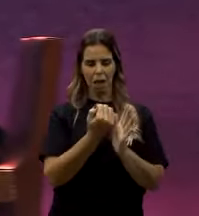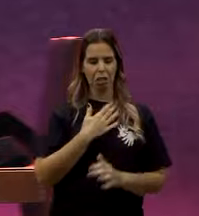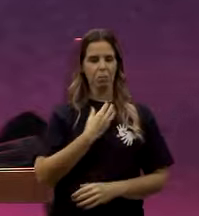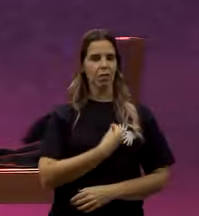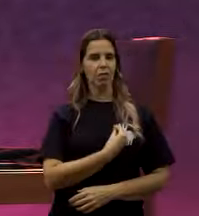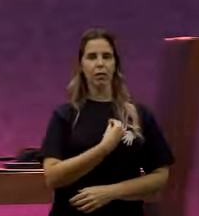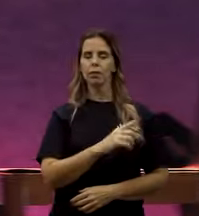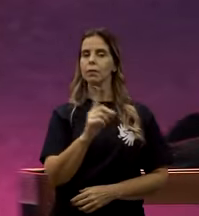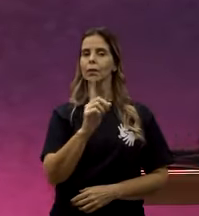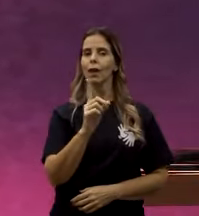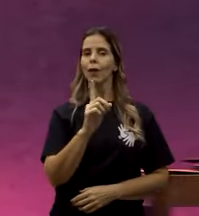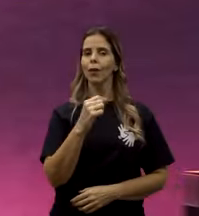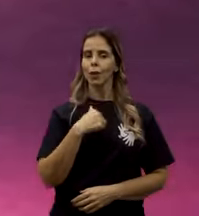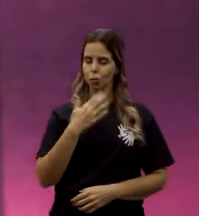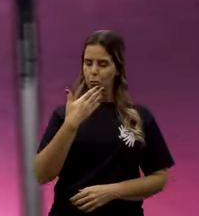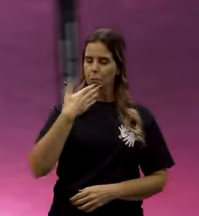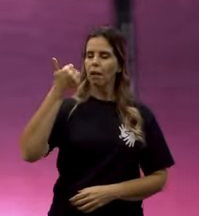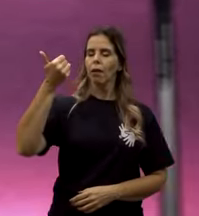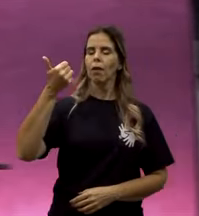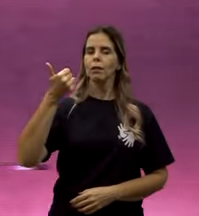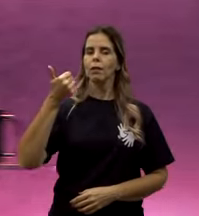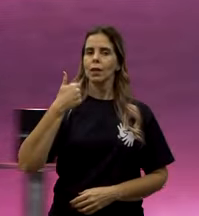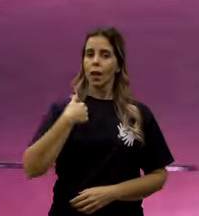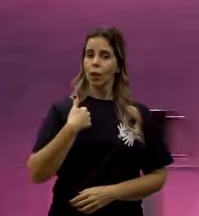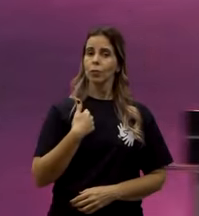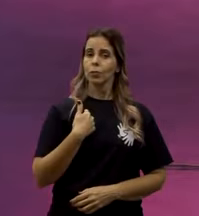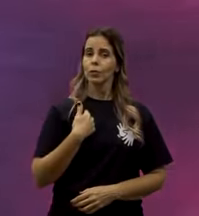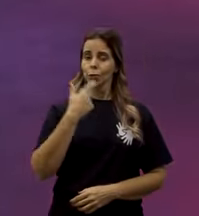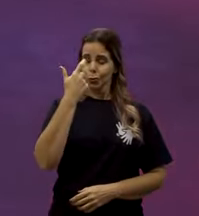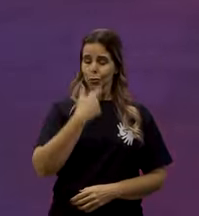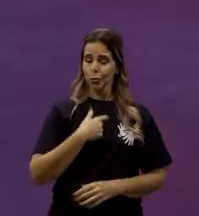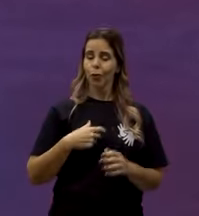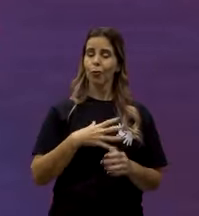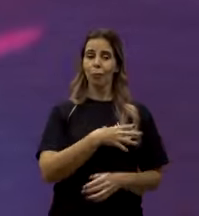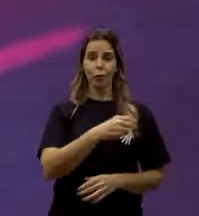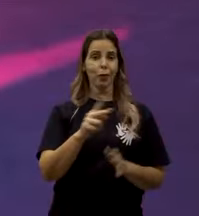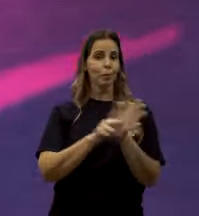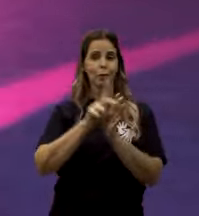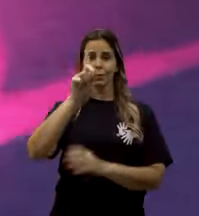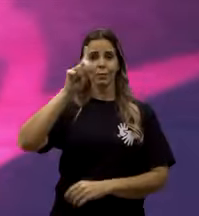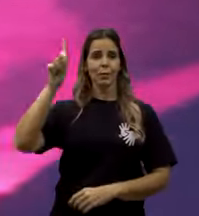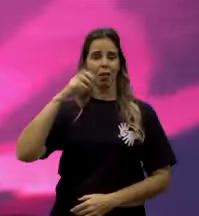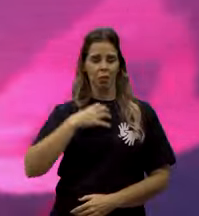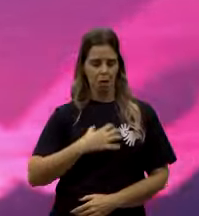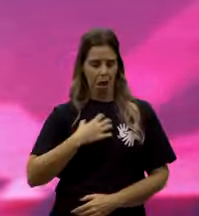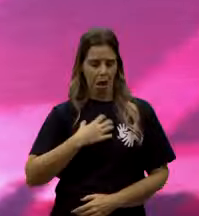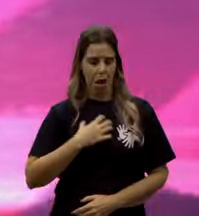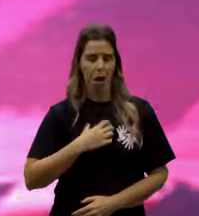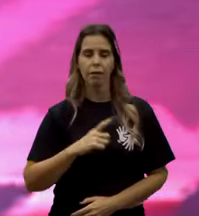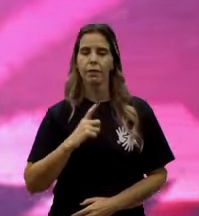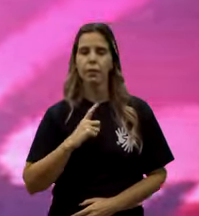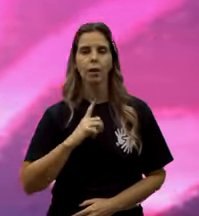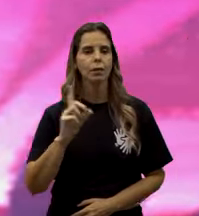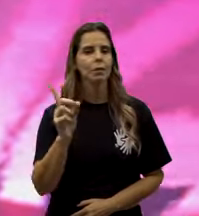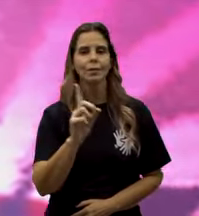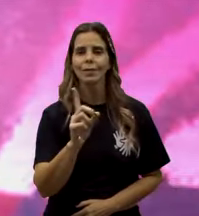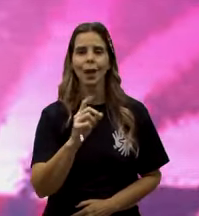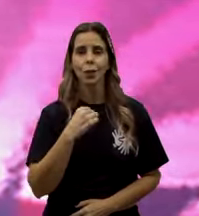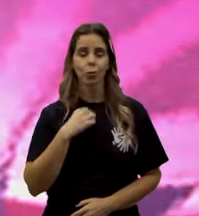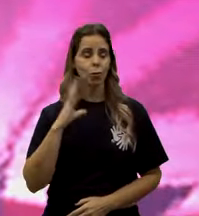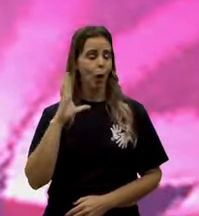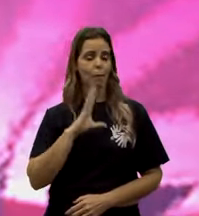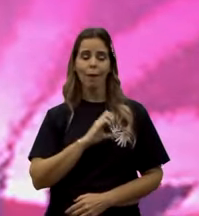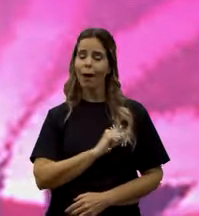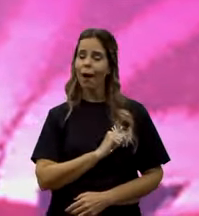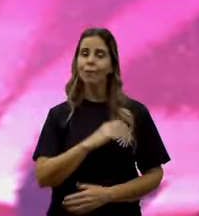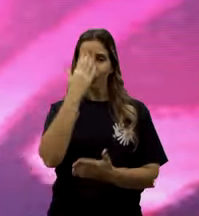alto que isso eu não sou uma pessoa amargurada eu não sou uma pessoa rancorosa eu sei quem eu sou eu sou amável eu